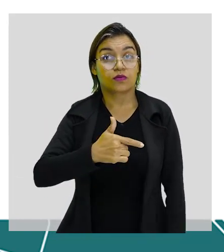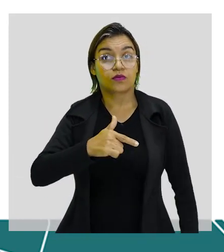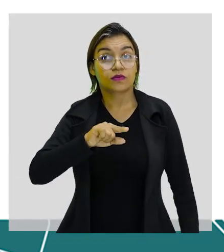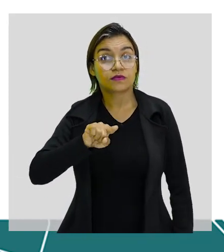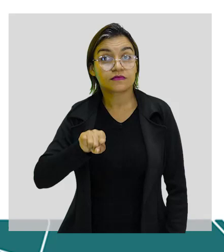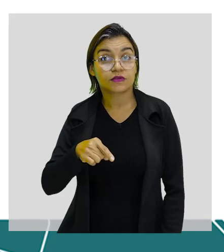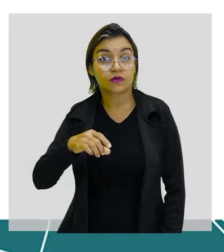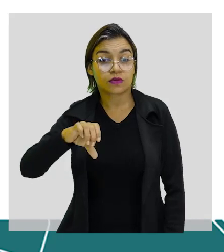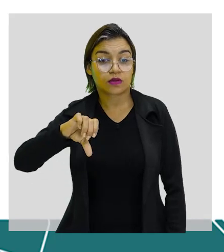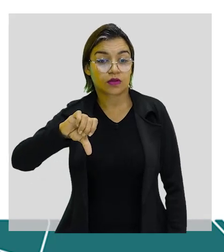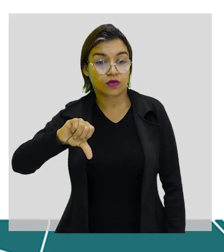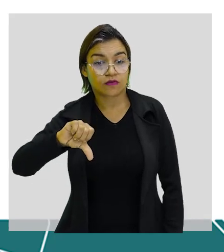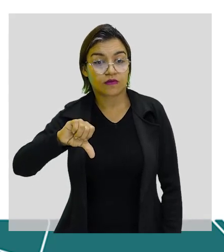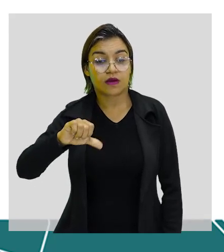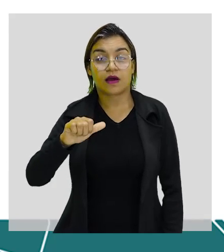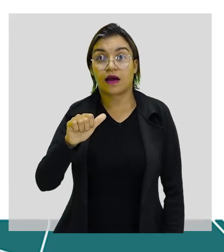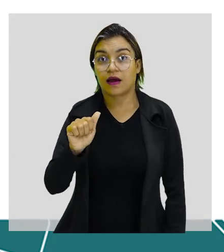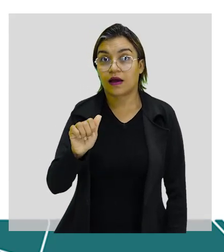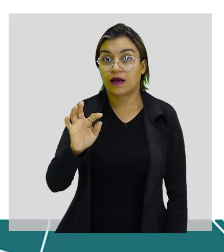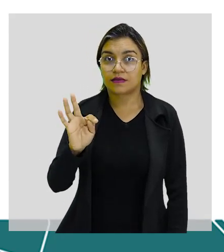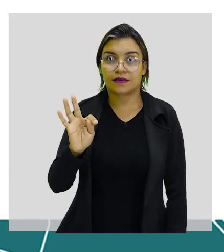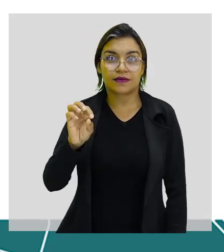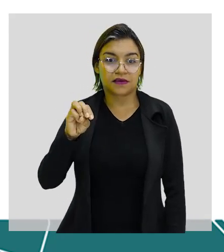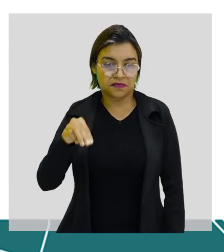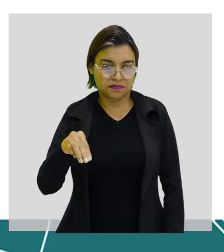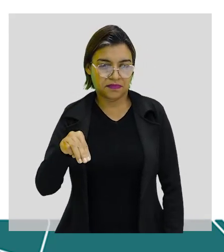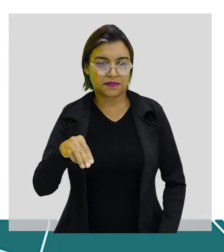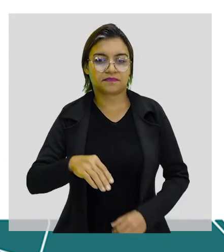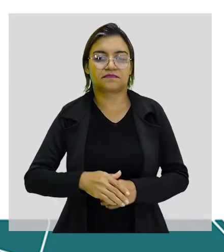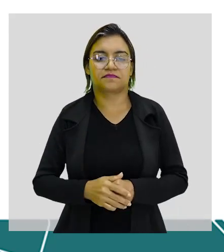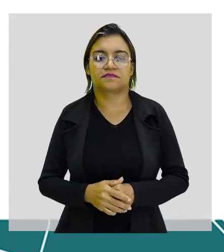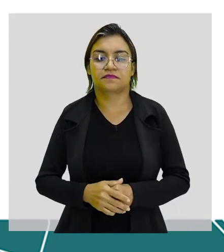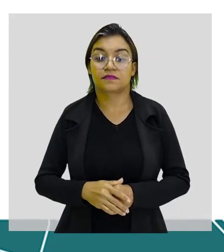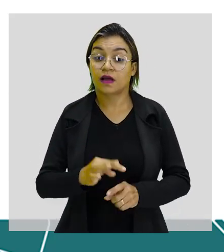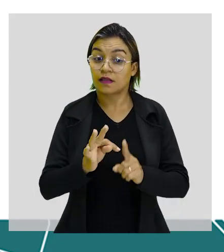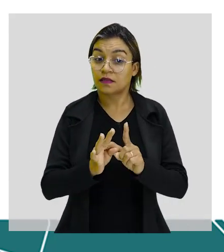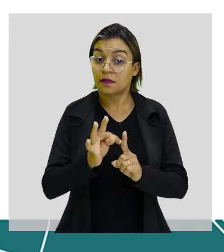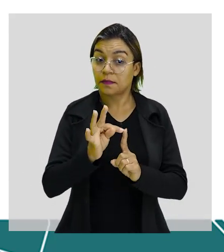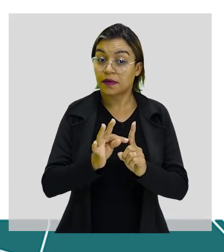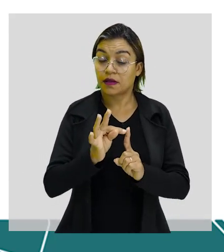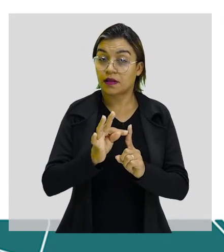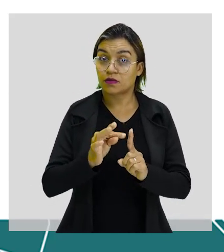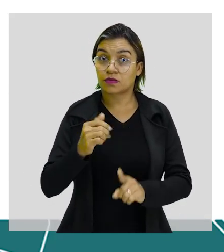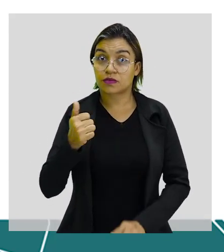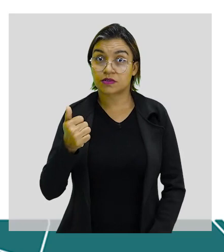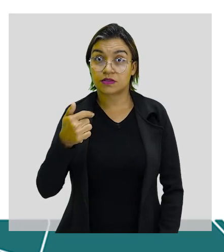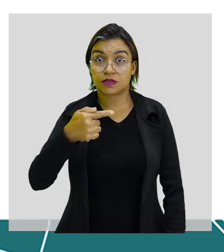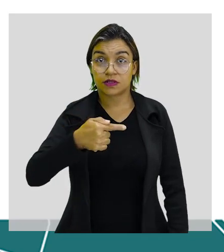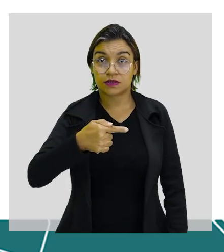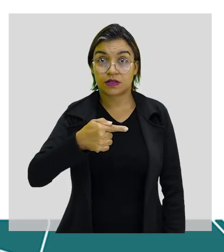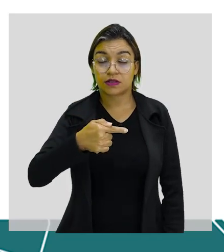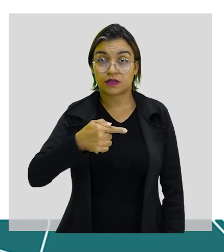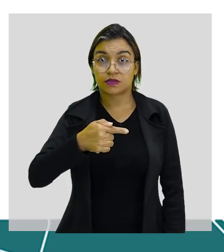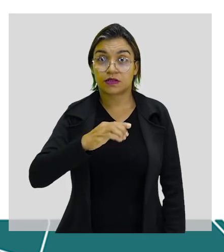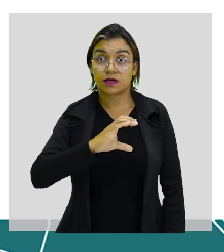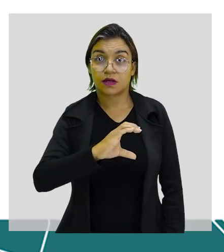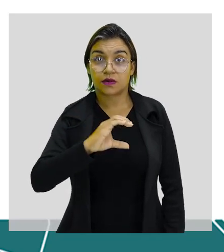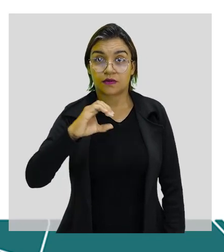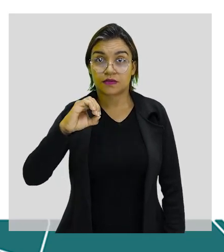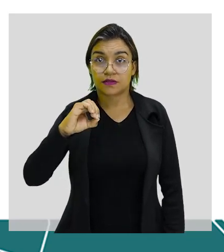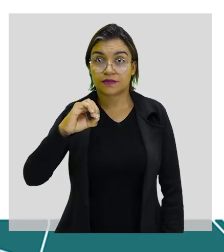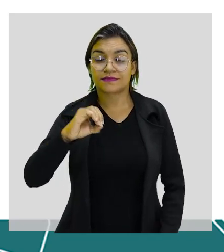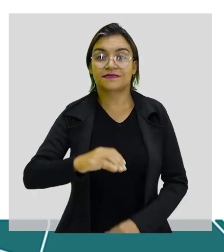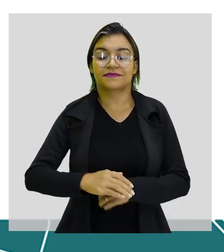2,9 atmosferas, né? 2,9 atm. Isso a temperatura de 17 graus Celsius.